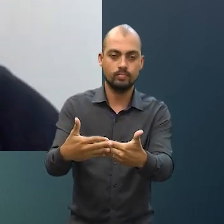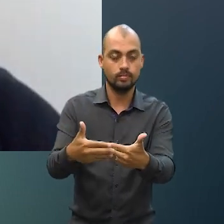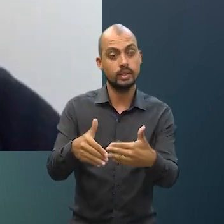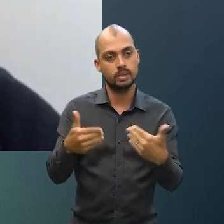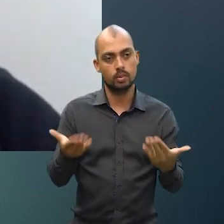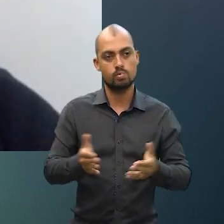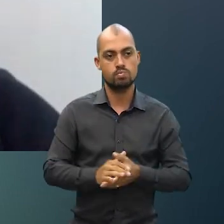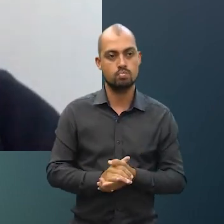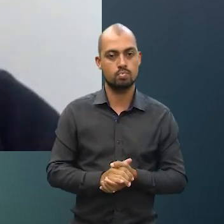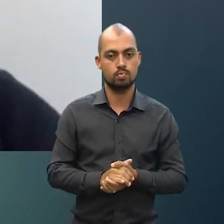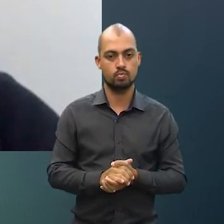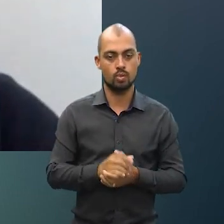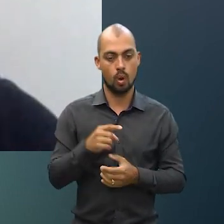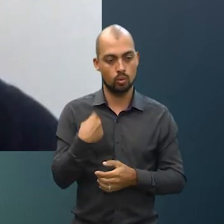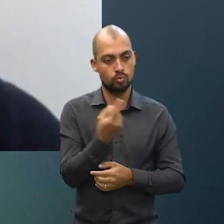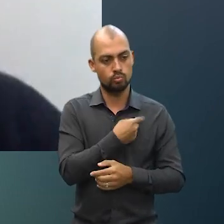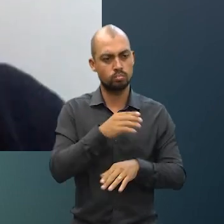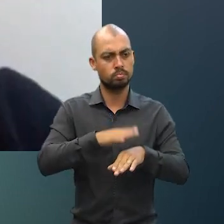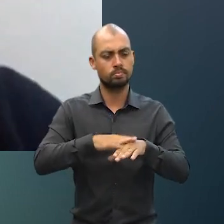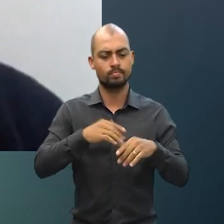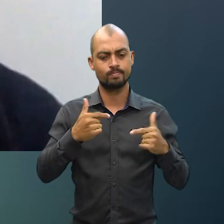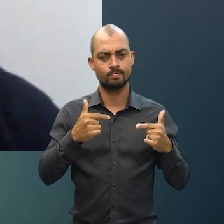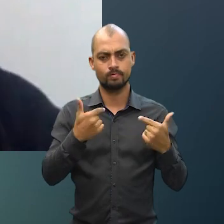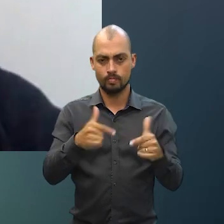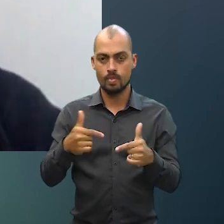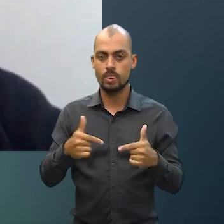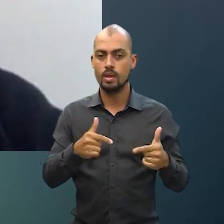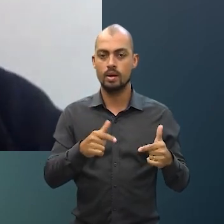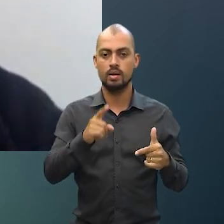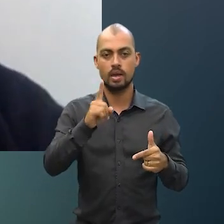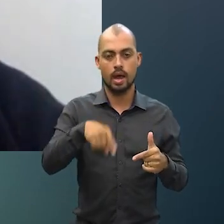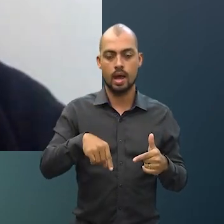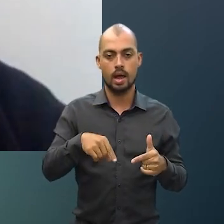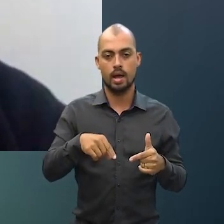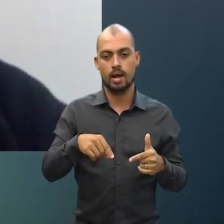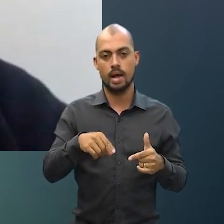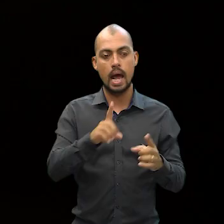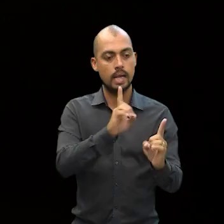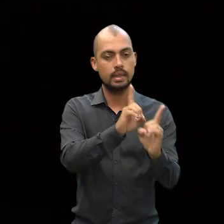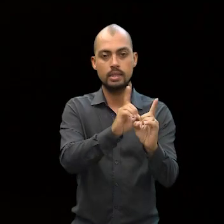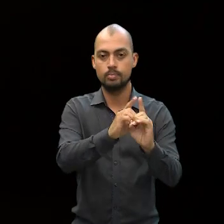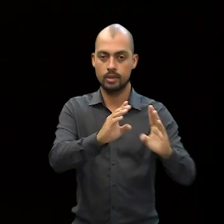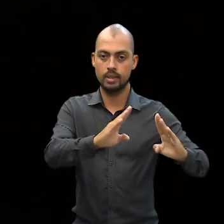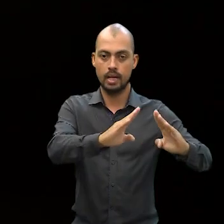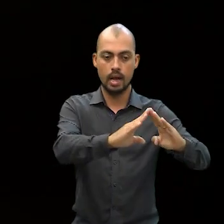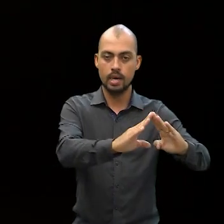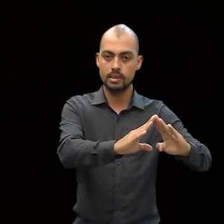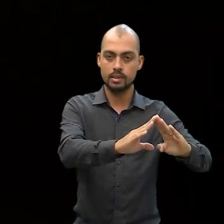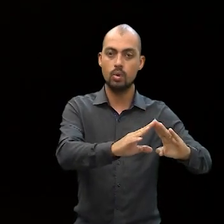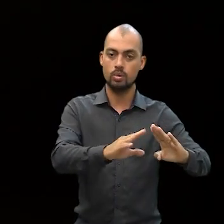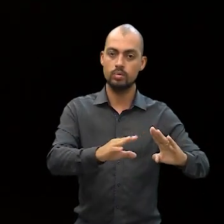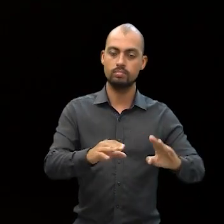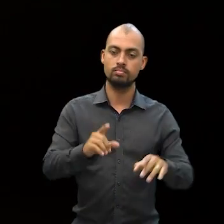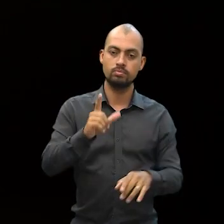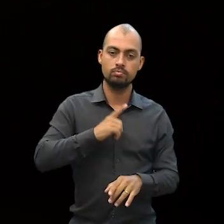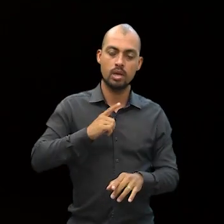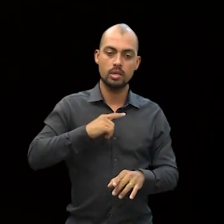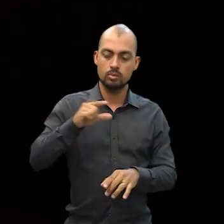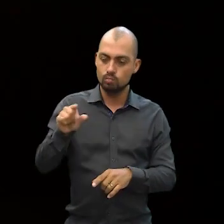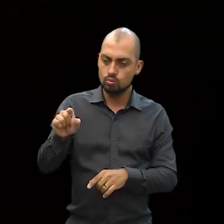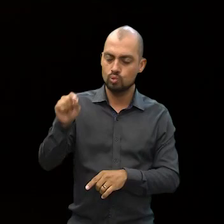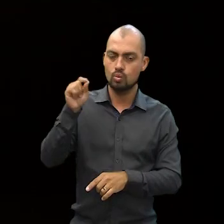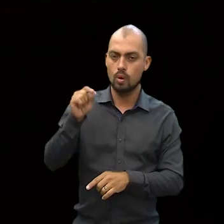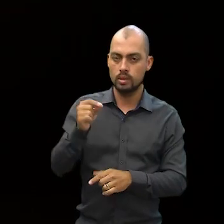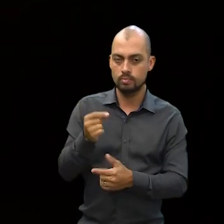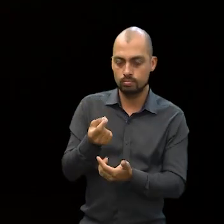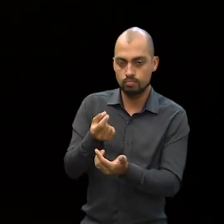enfim. E o nosso serviço, por ele ser delivery, por ele trazer a opção de você poder prestar o